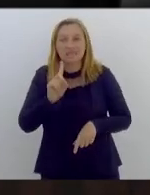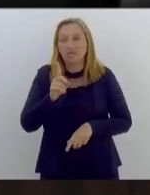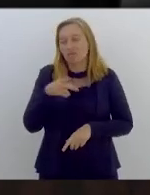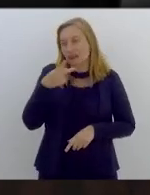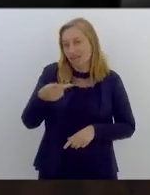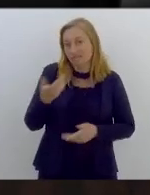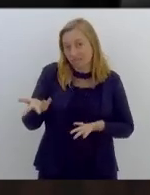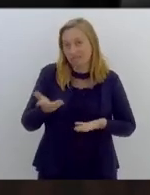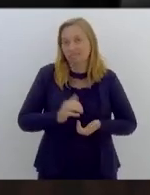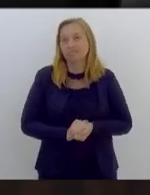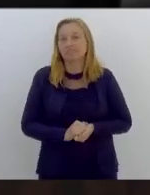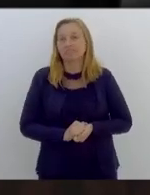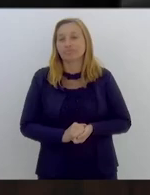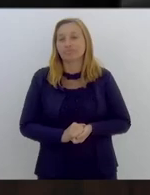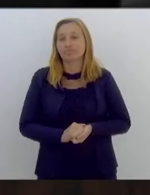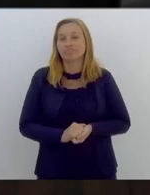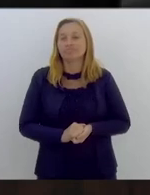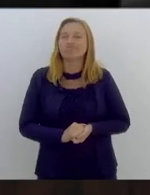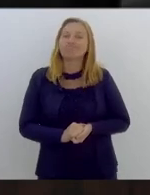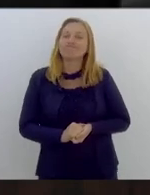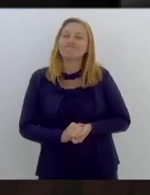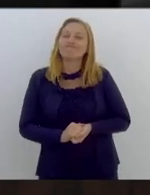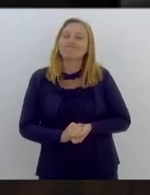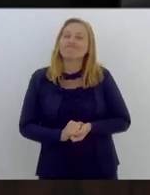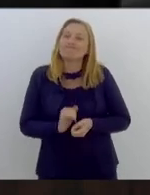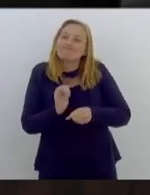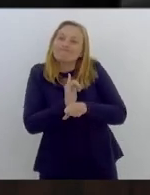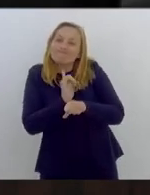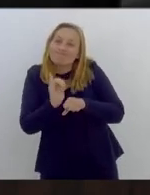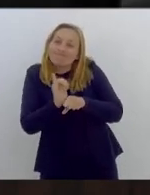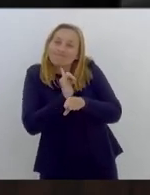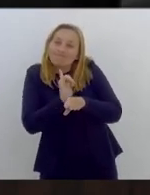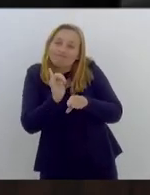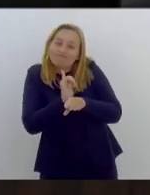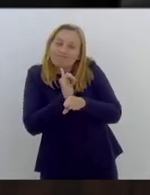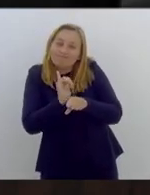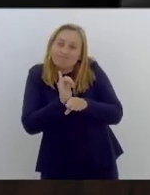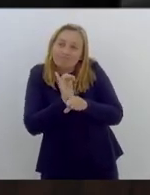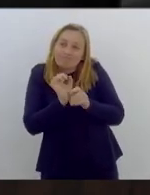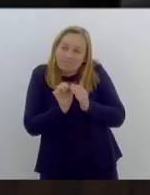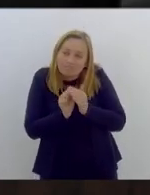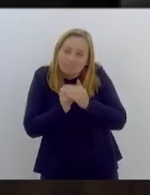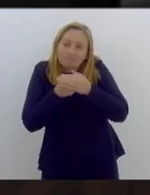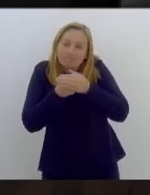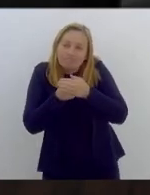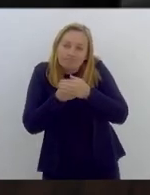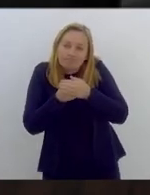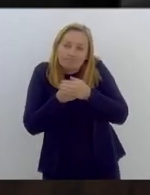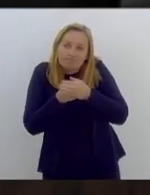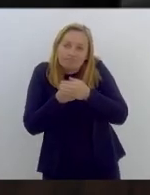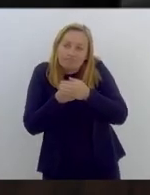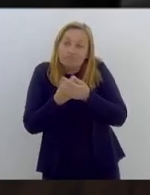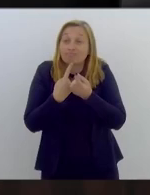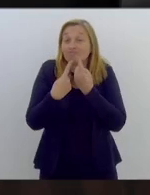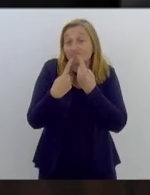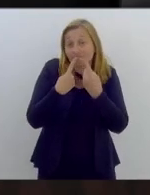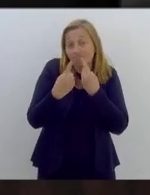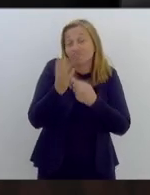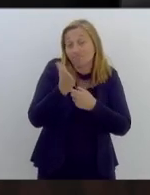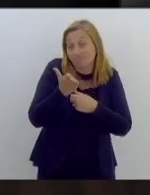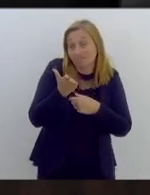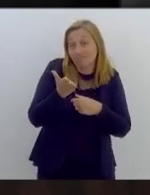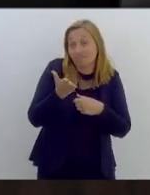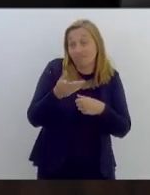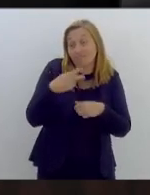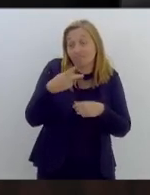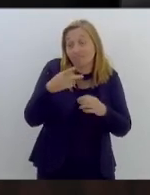né? Que é tentar, digamos assim, jogar uma cortina de fumaça sobre o debate que já está colocado na